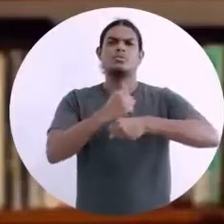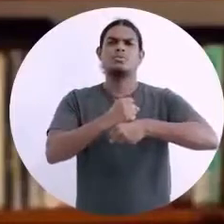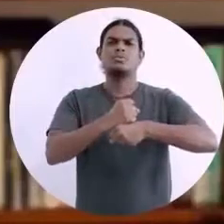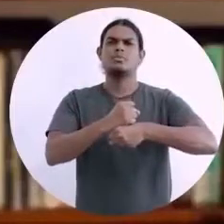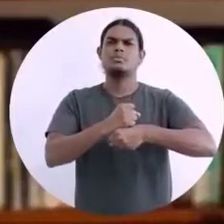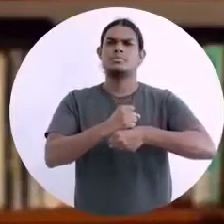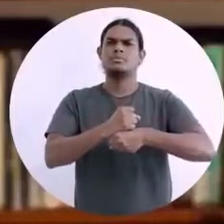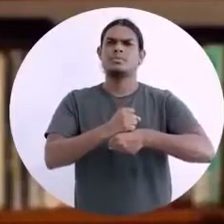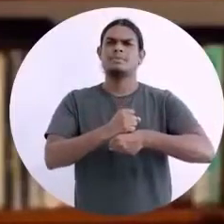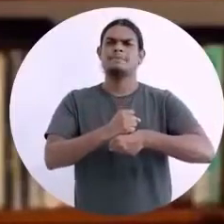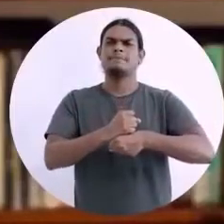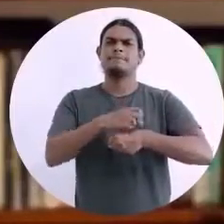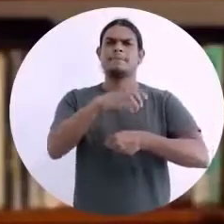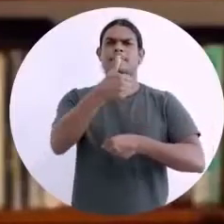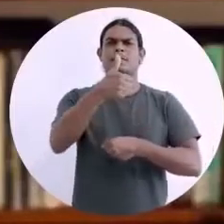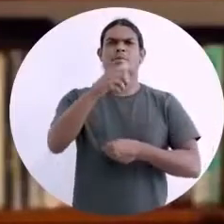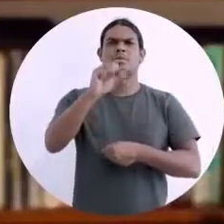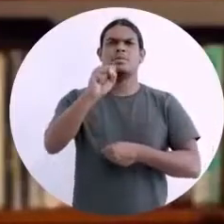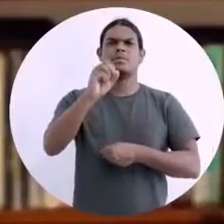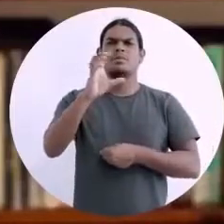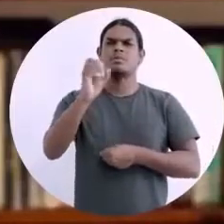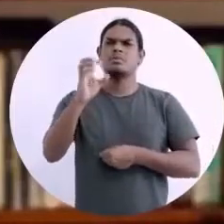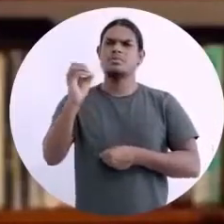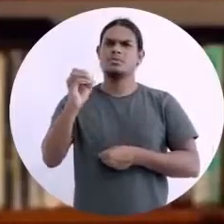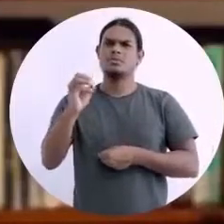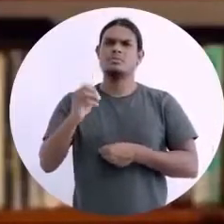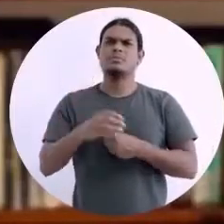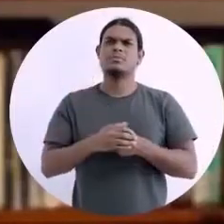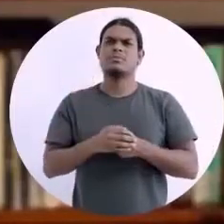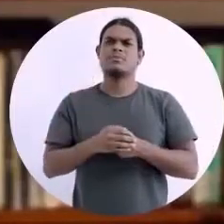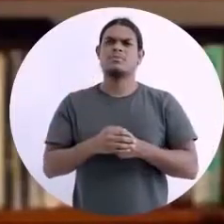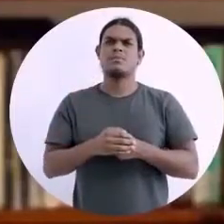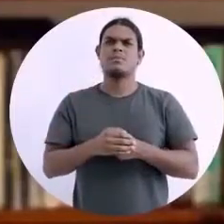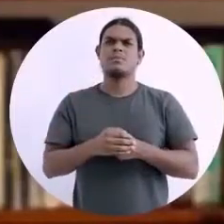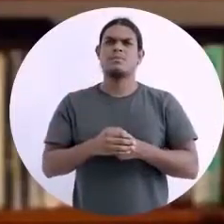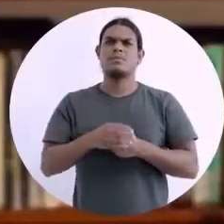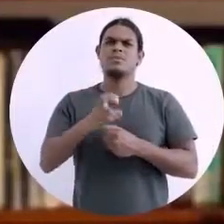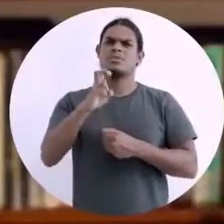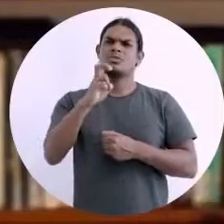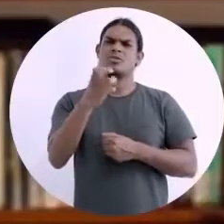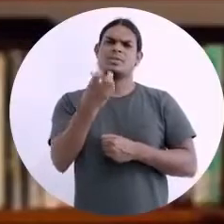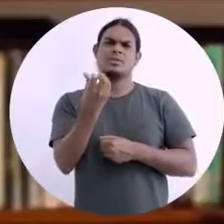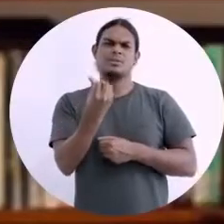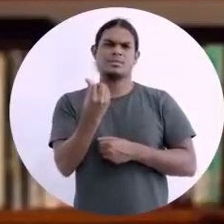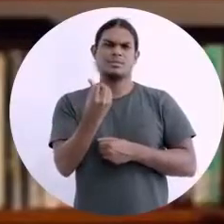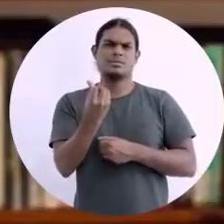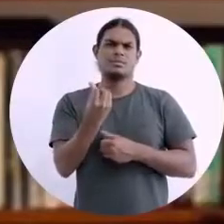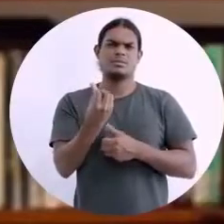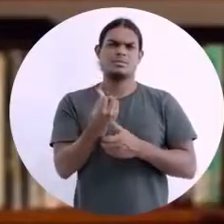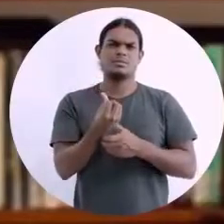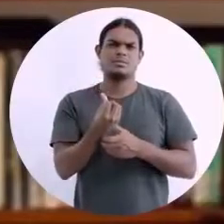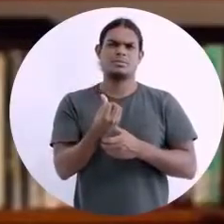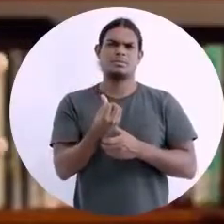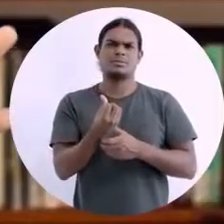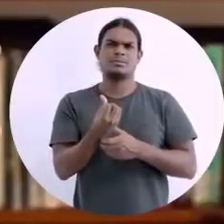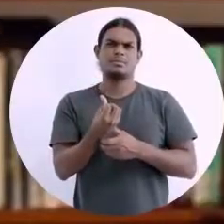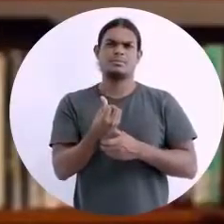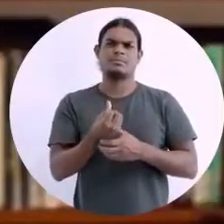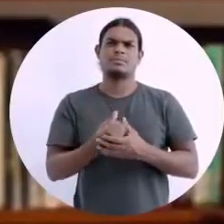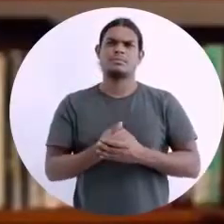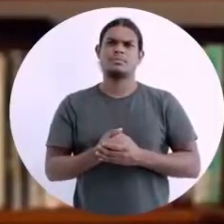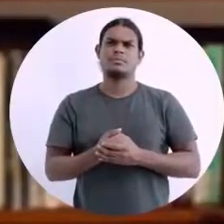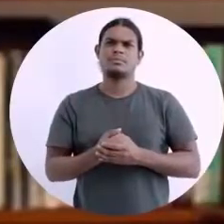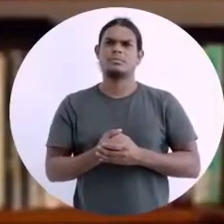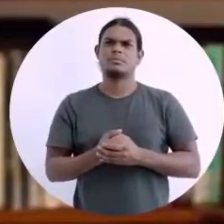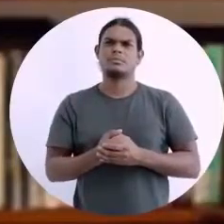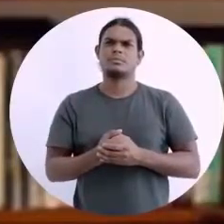outro nome, era apenas um volume. Ela foi se ampliando. E à medida que o conhecimento foi se expandindo, a CDD também foi se expandindo. Ela tem